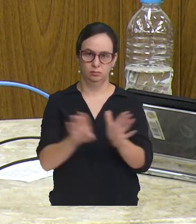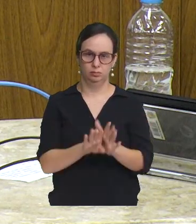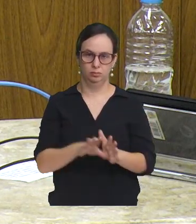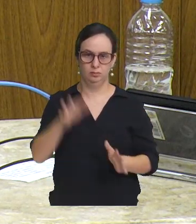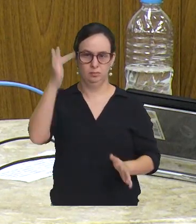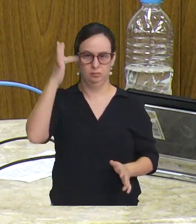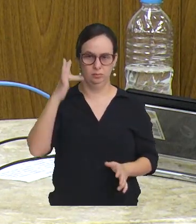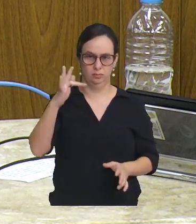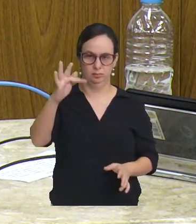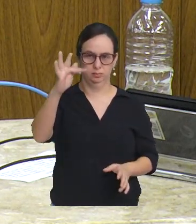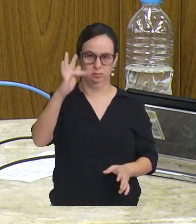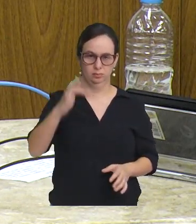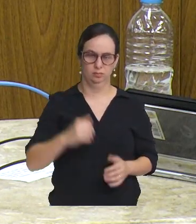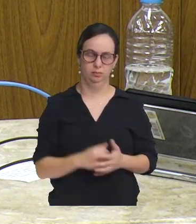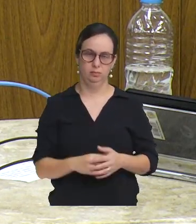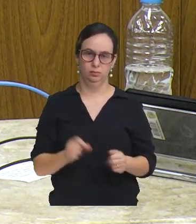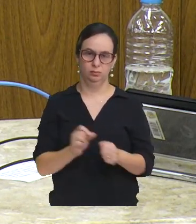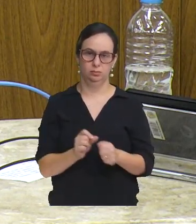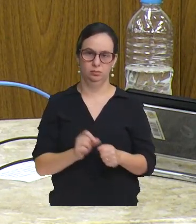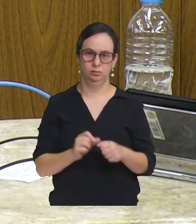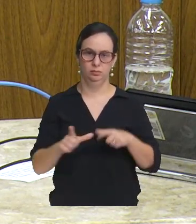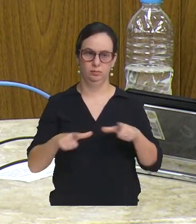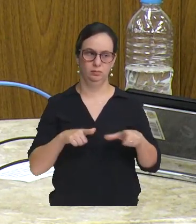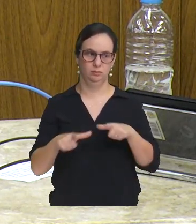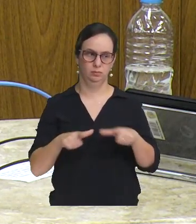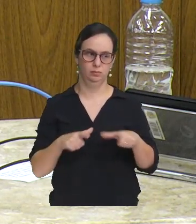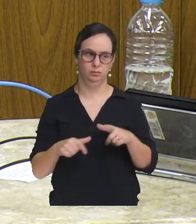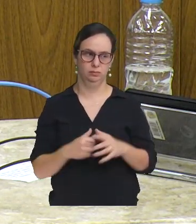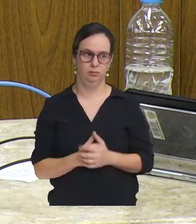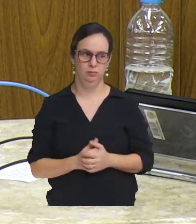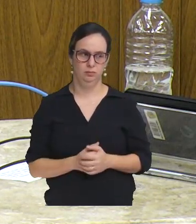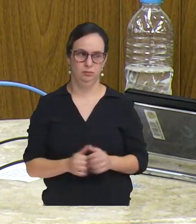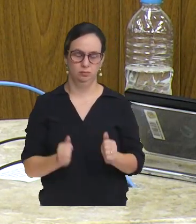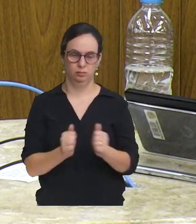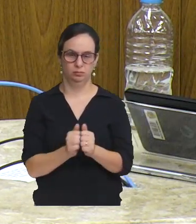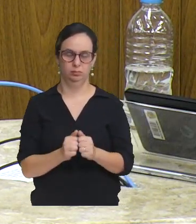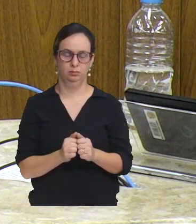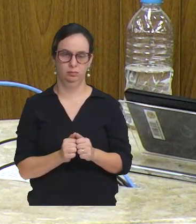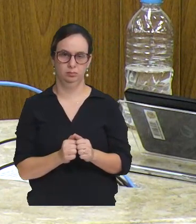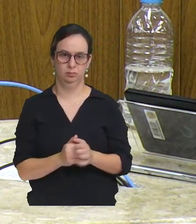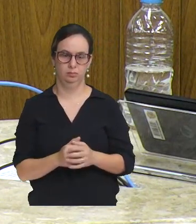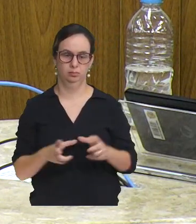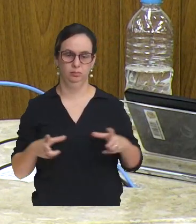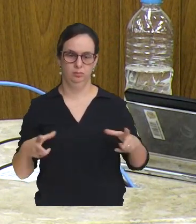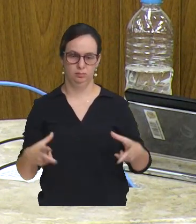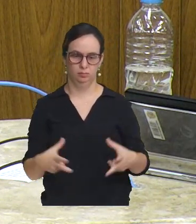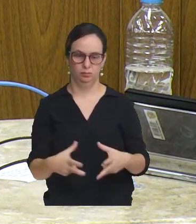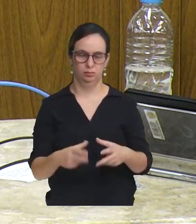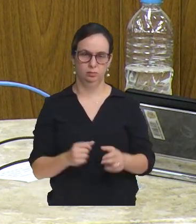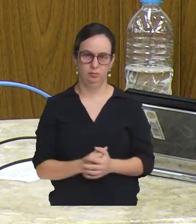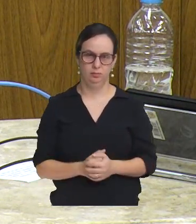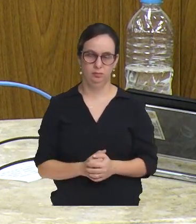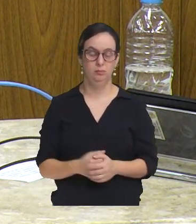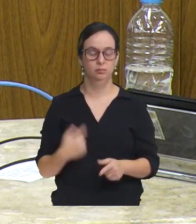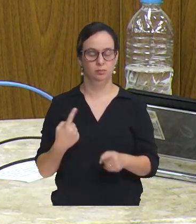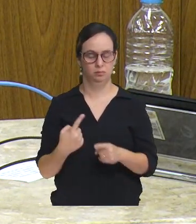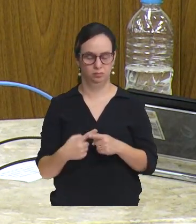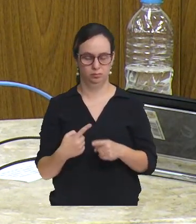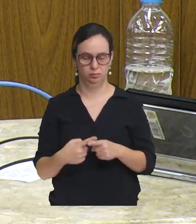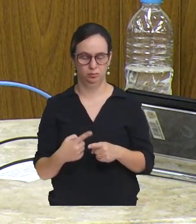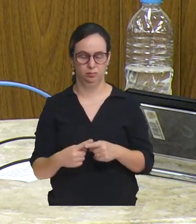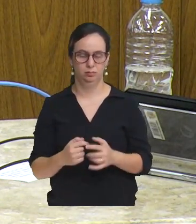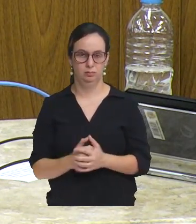futuramente disponibilizar o teu trabalho aí junto a essa casa de lei, e por que não logo depois fomentar